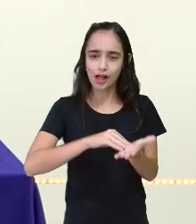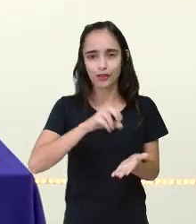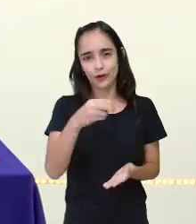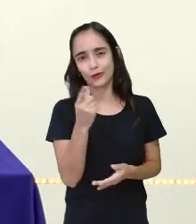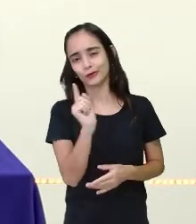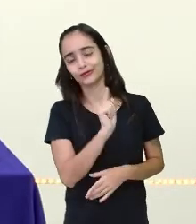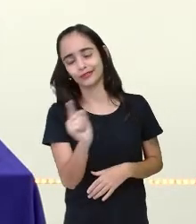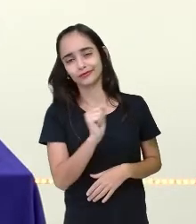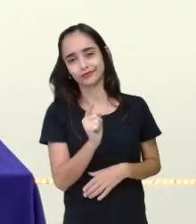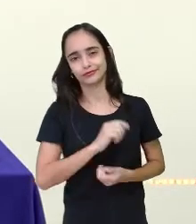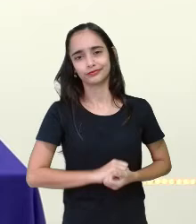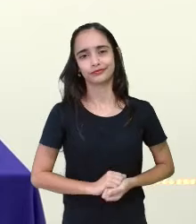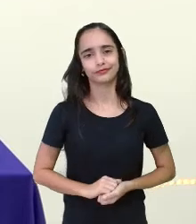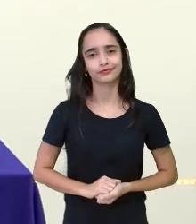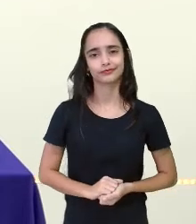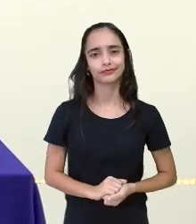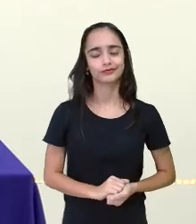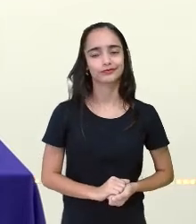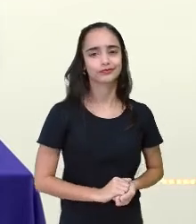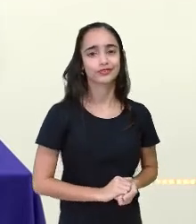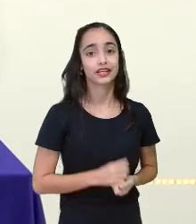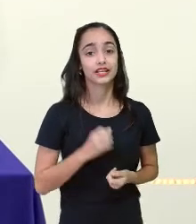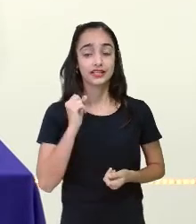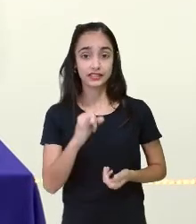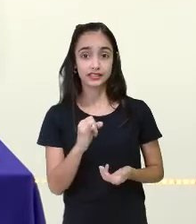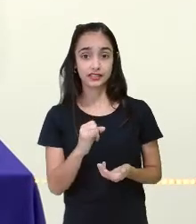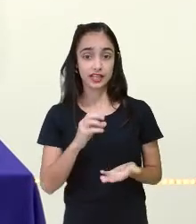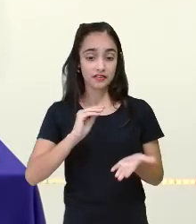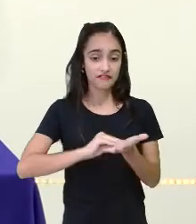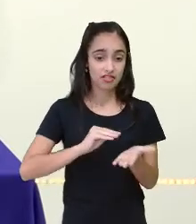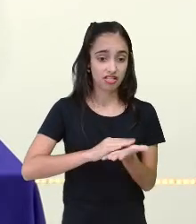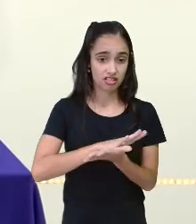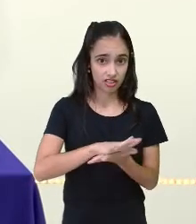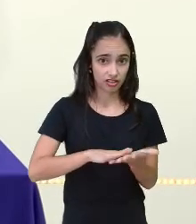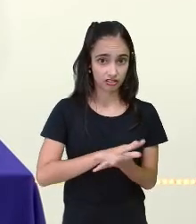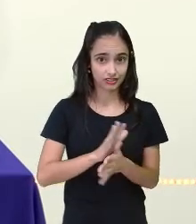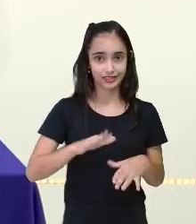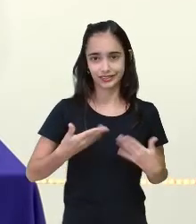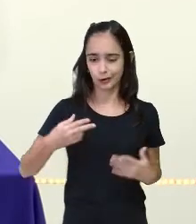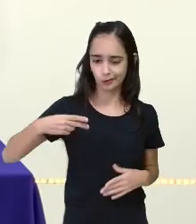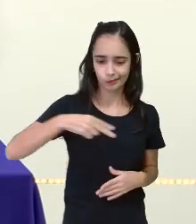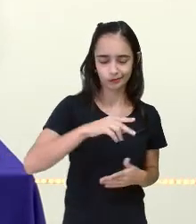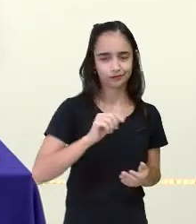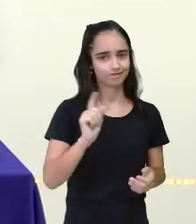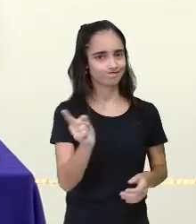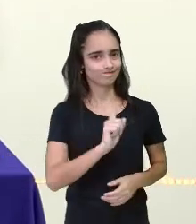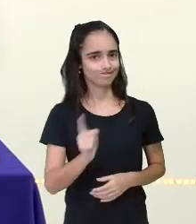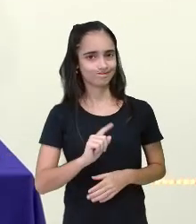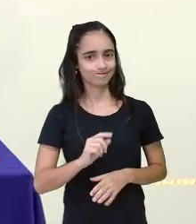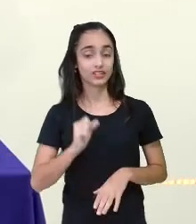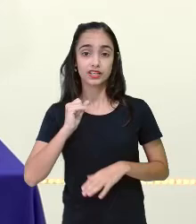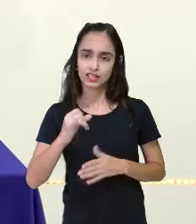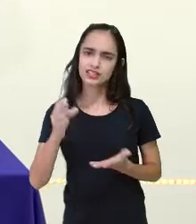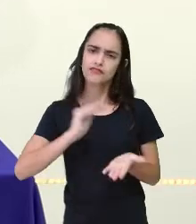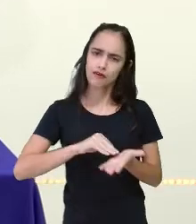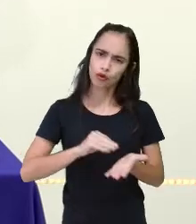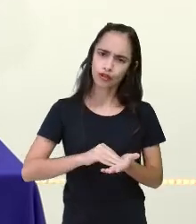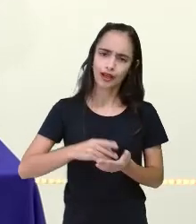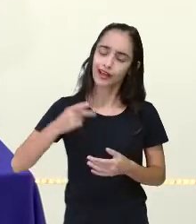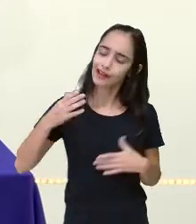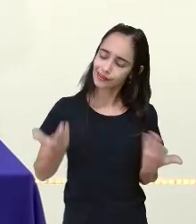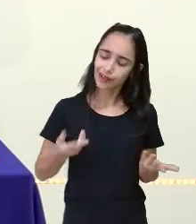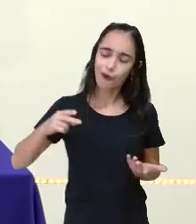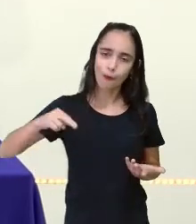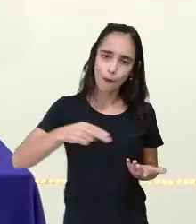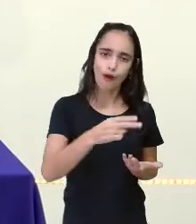não restar, não caminha na trilha. E se restar, vai caminhar a quantidade de casas que tem ali de resto naquela